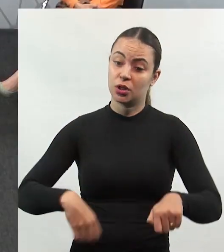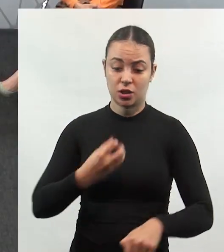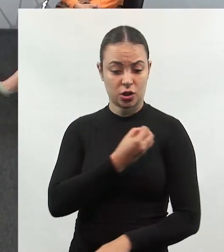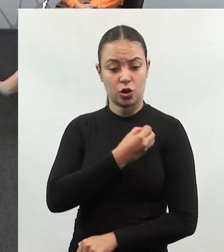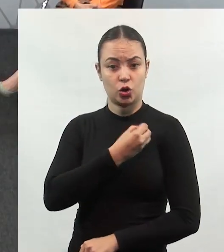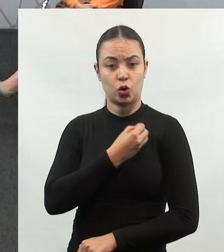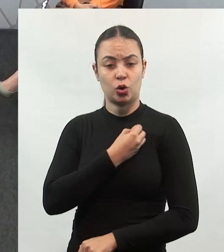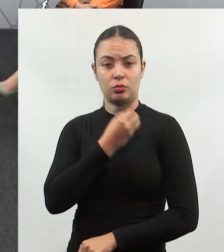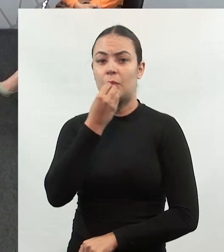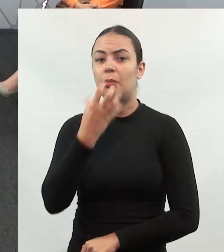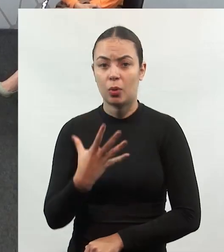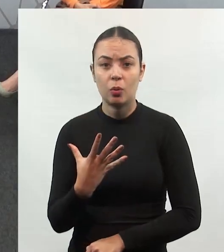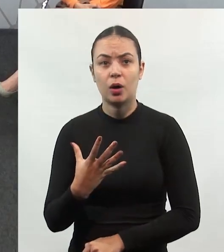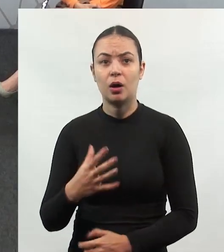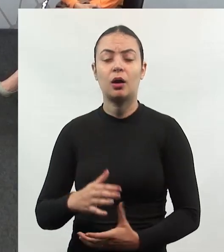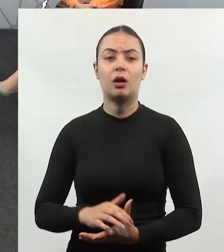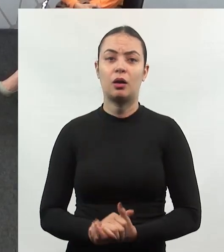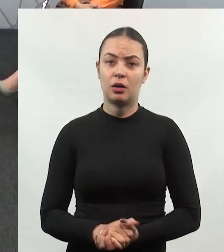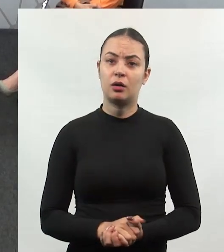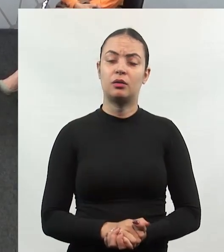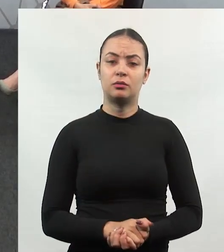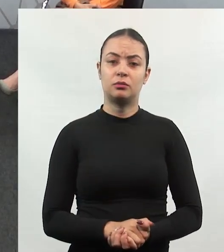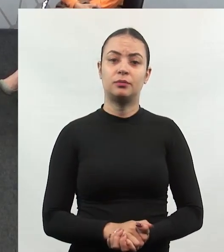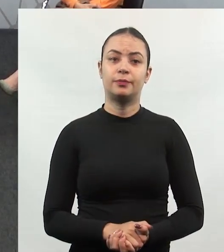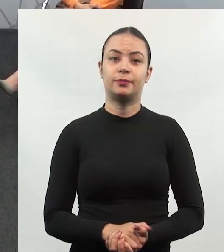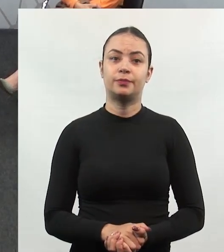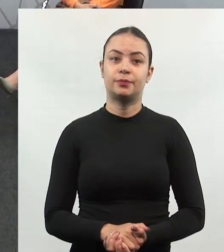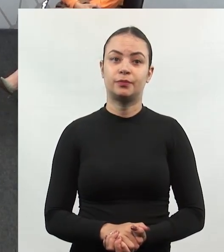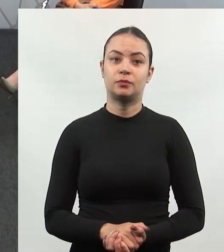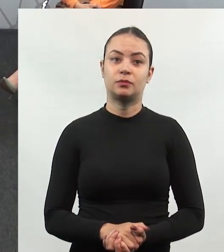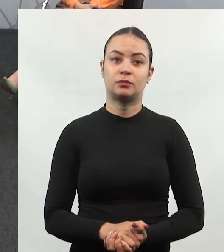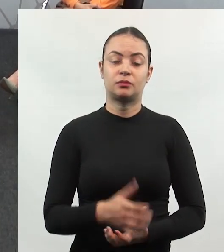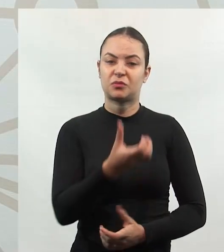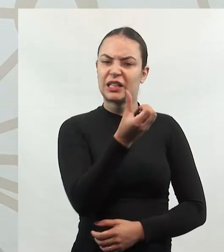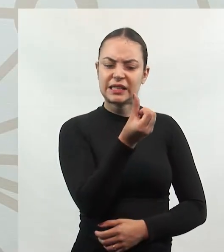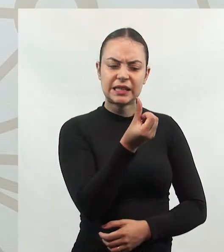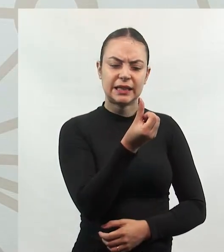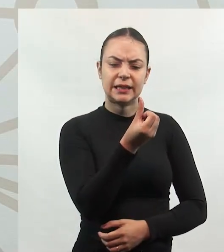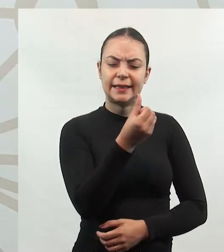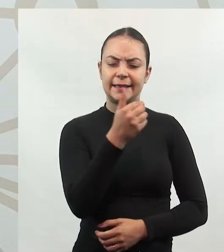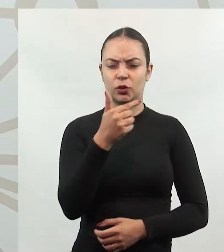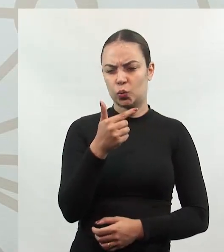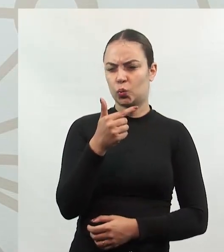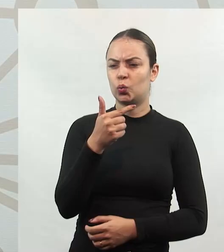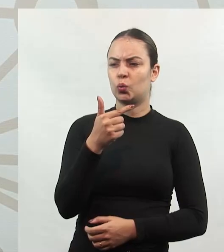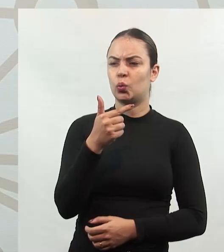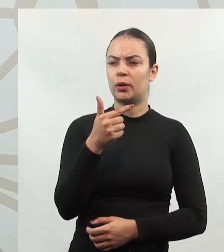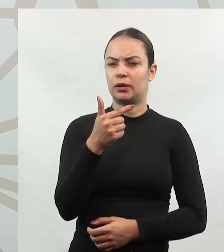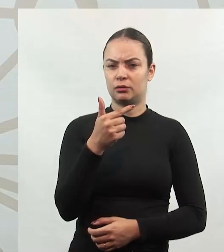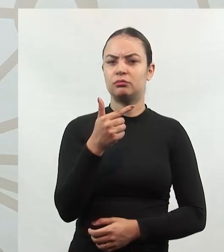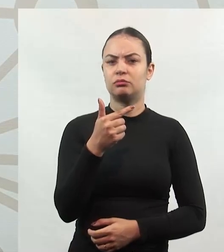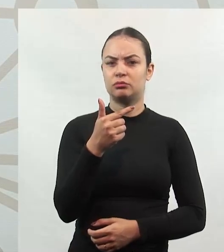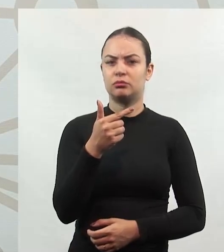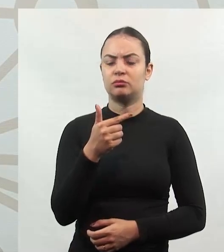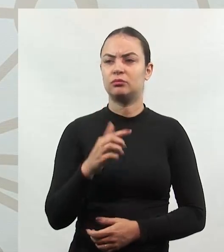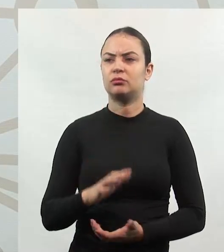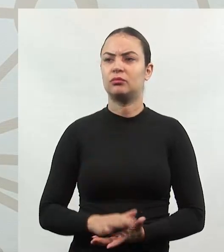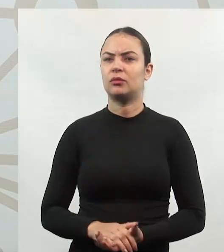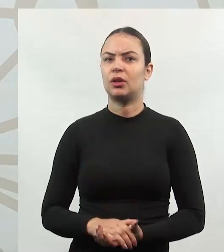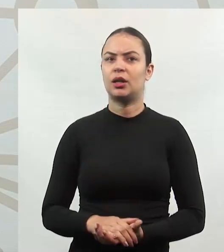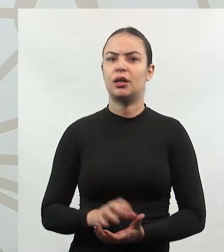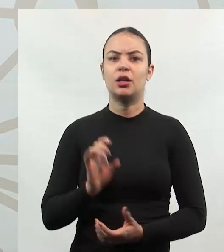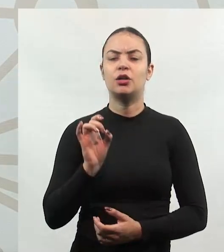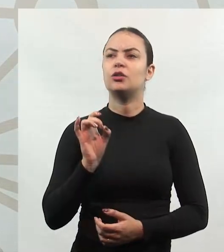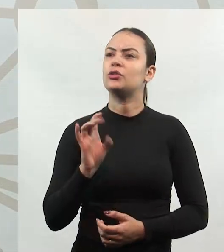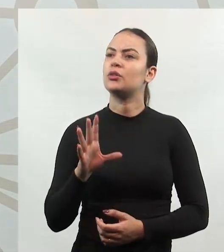as disciplinas no primeiro ano, no segundo e no terceiro não mais. E aí, eu lembro que eram 50 vagas, era